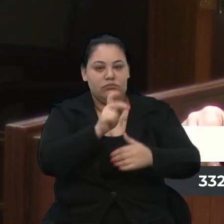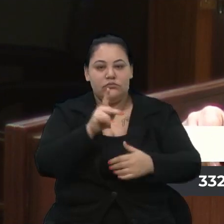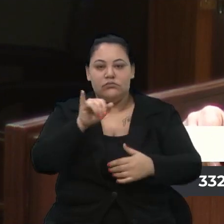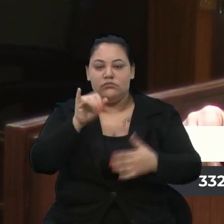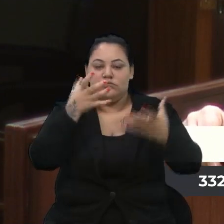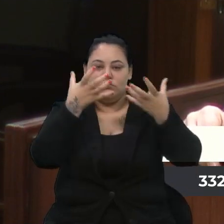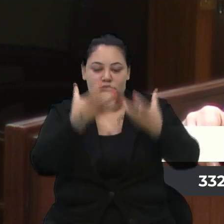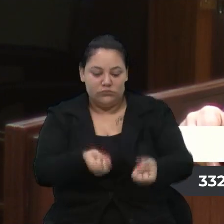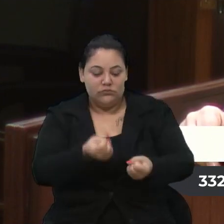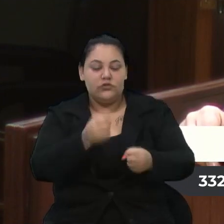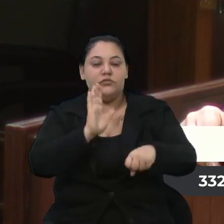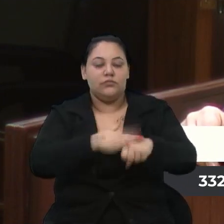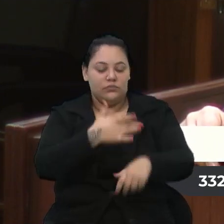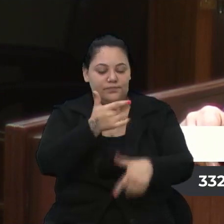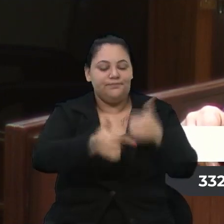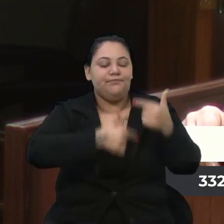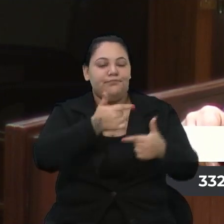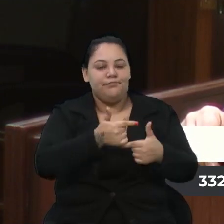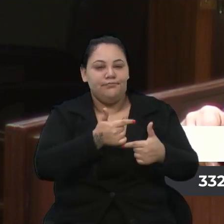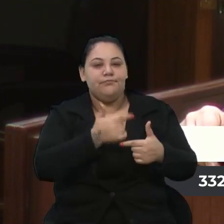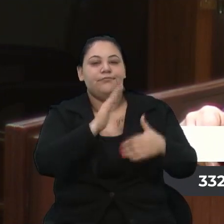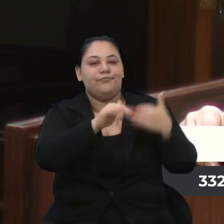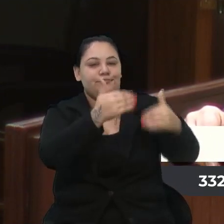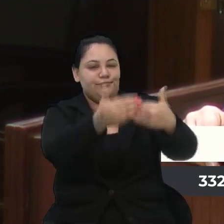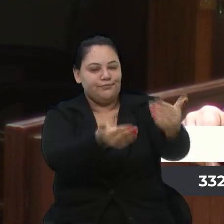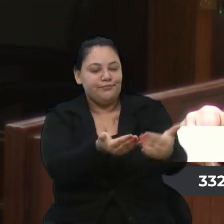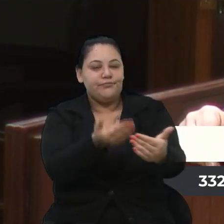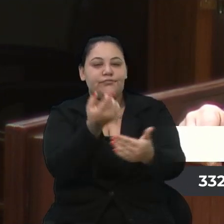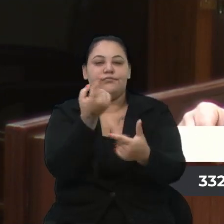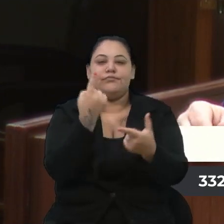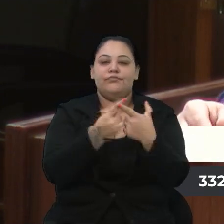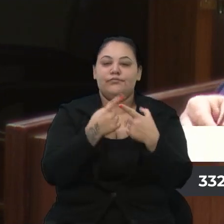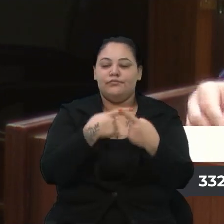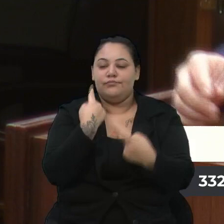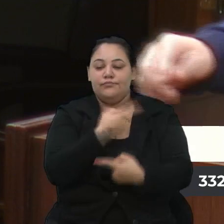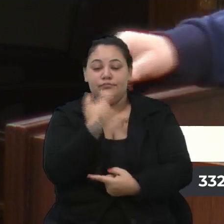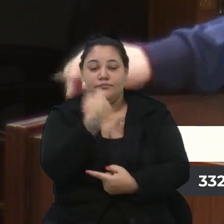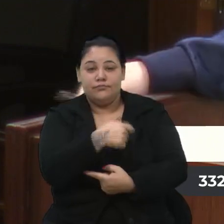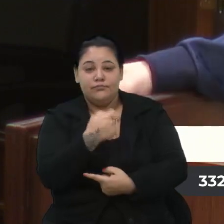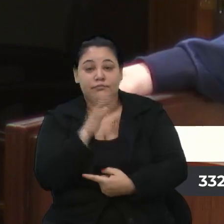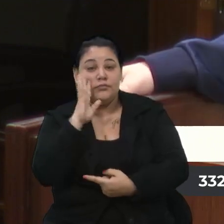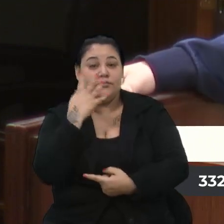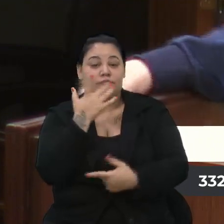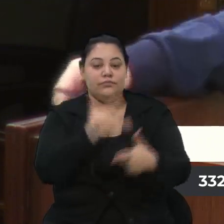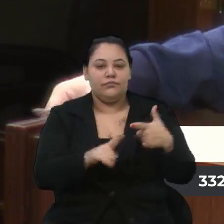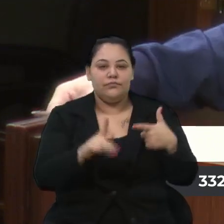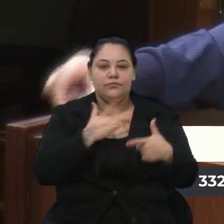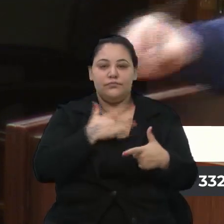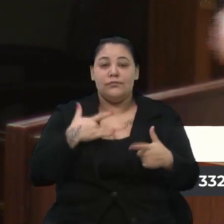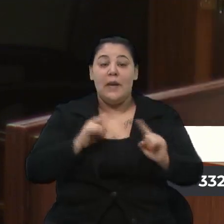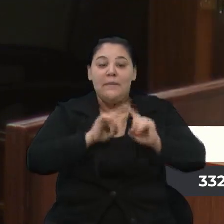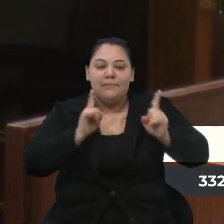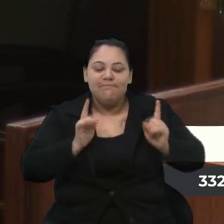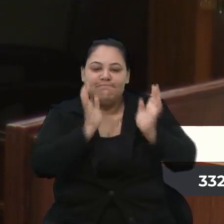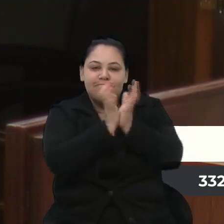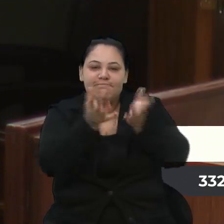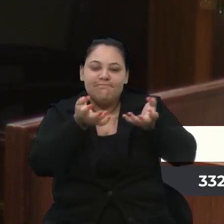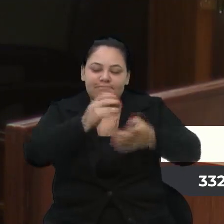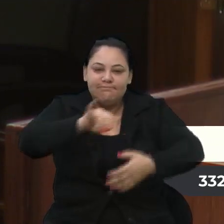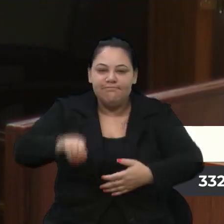teremos mais trabalho pela frente, porque nós precisamos, né, agilizar esses problemas da saúde. Mas, colegas, eu quero aproveitar